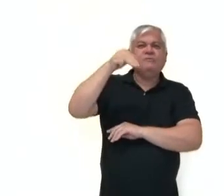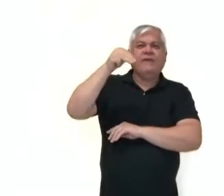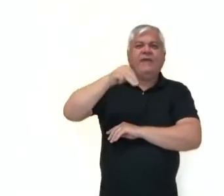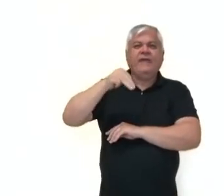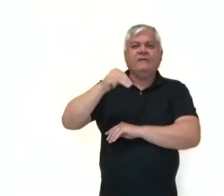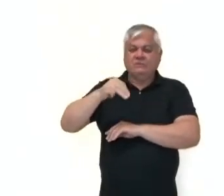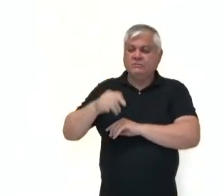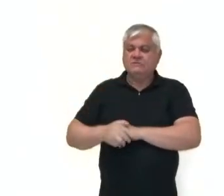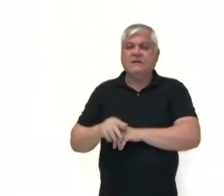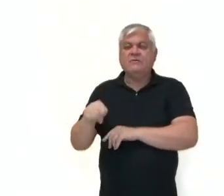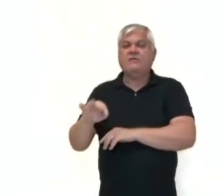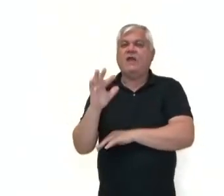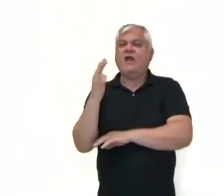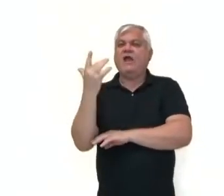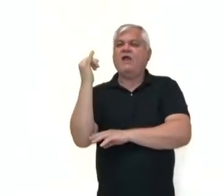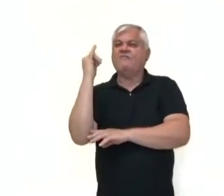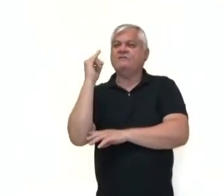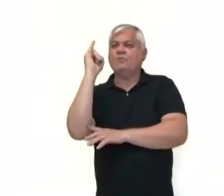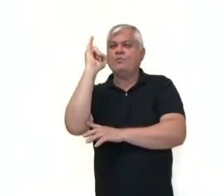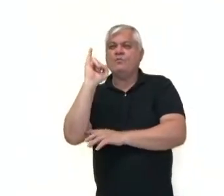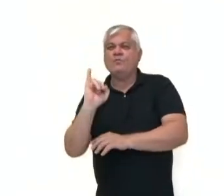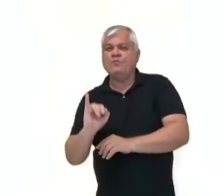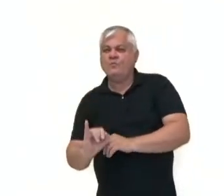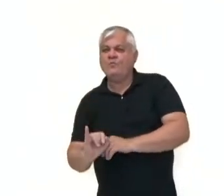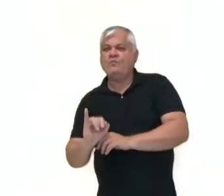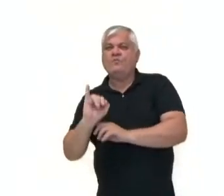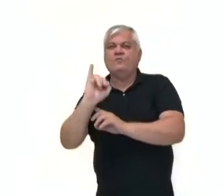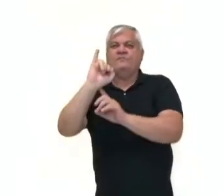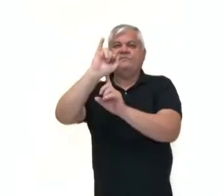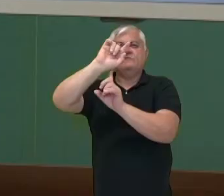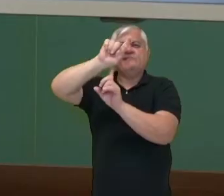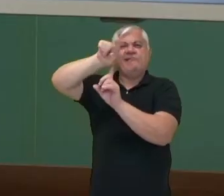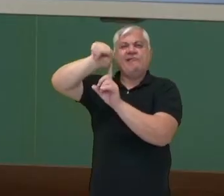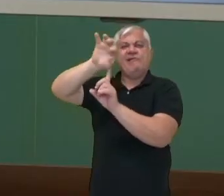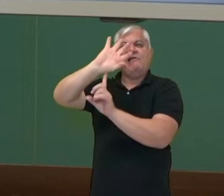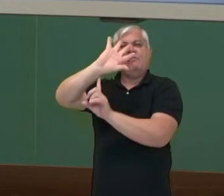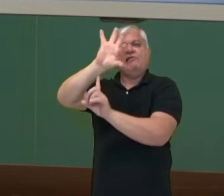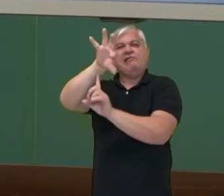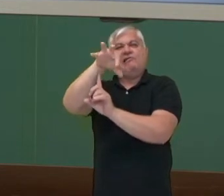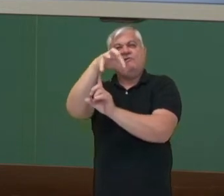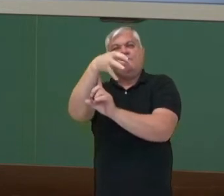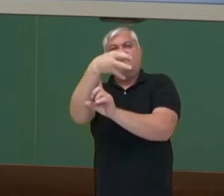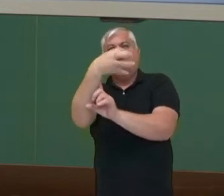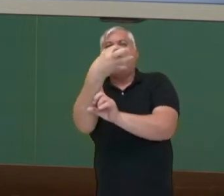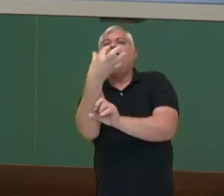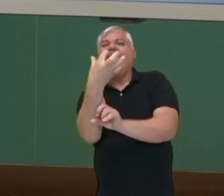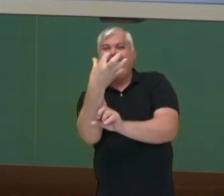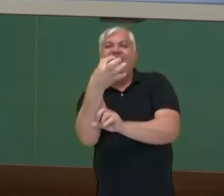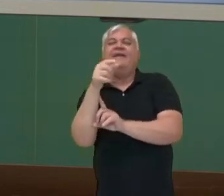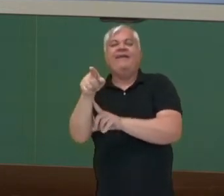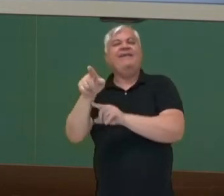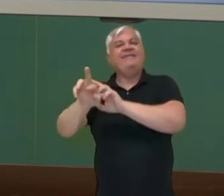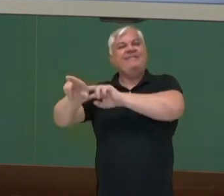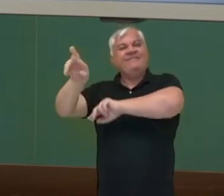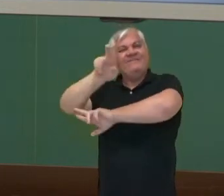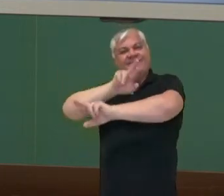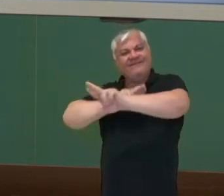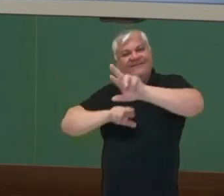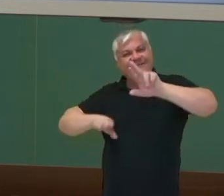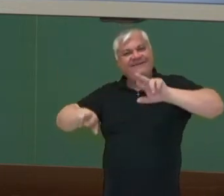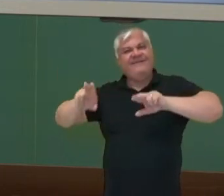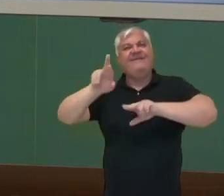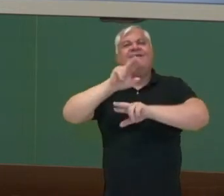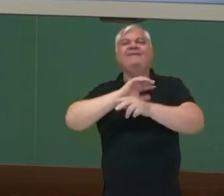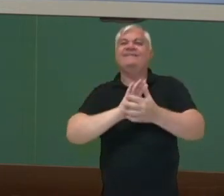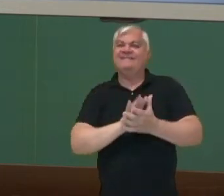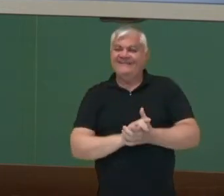aquelas bem características do cerrado, com galhos retorcidos, né? Então vejam que a variedade de paisagens naturais do sudeste é